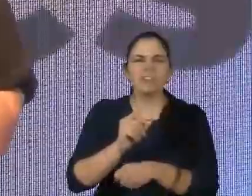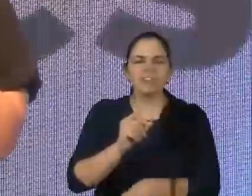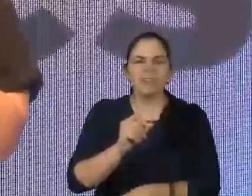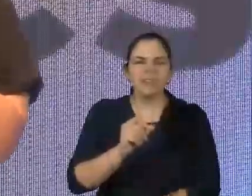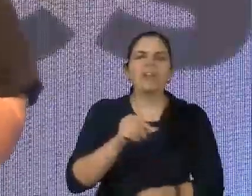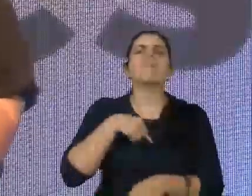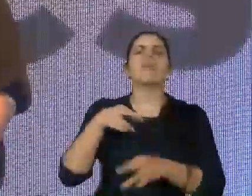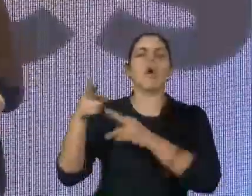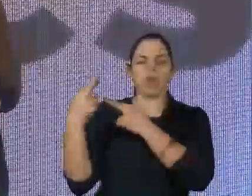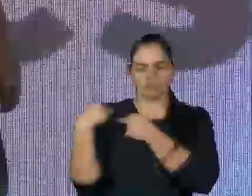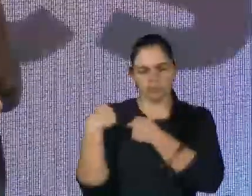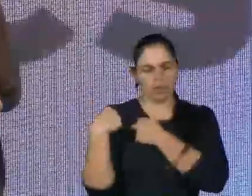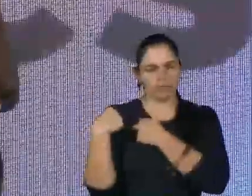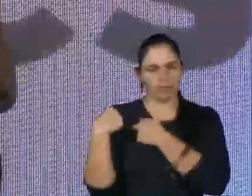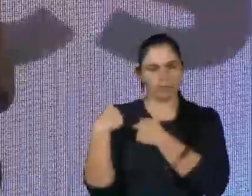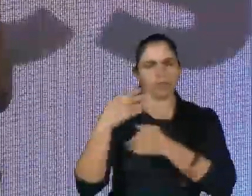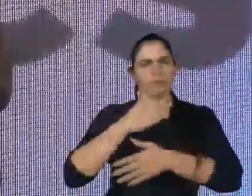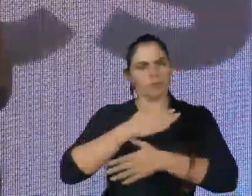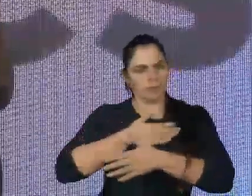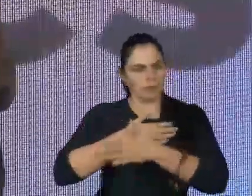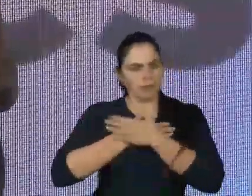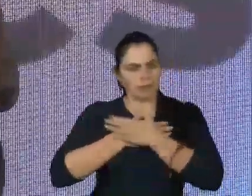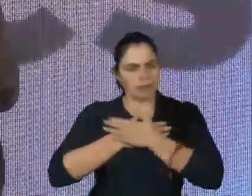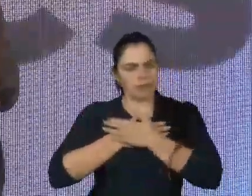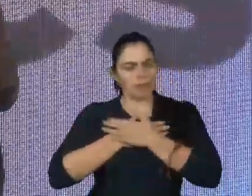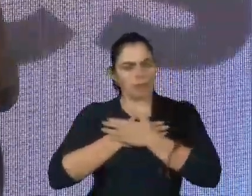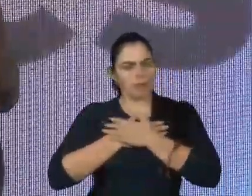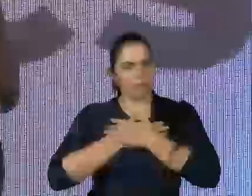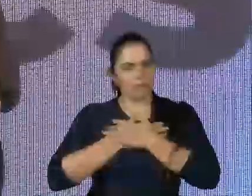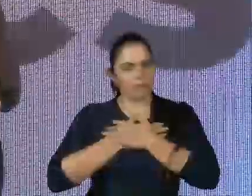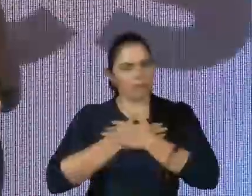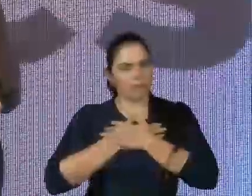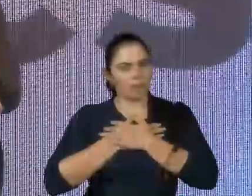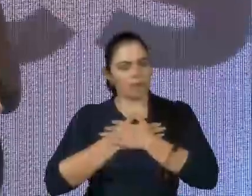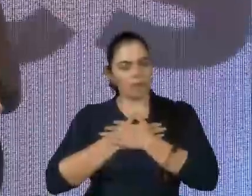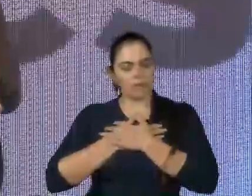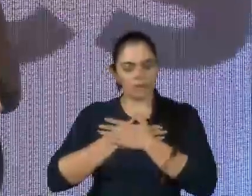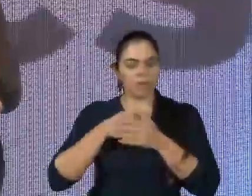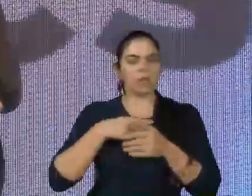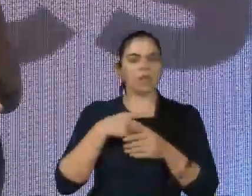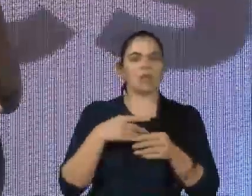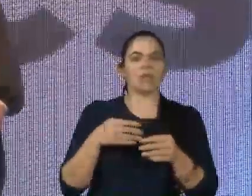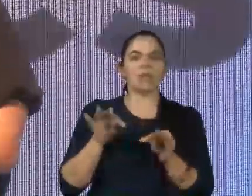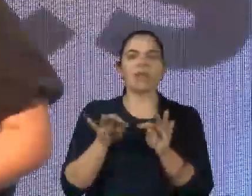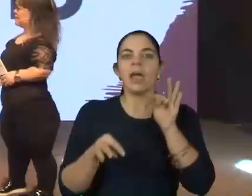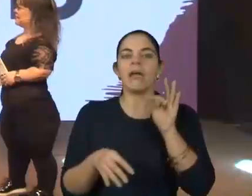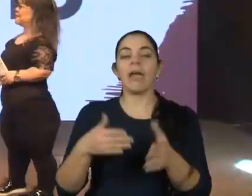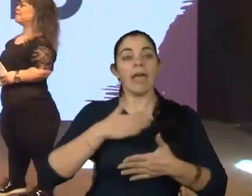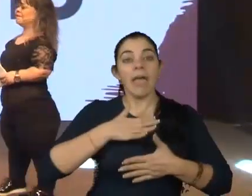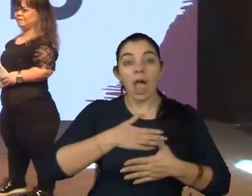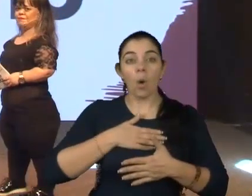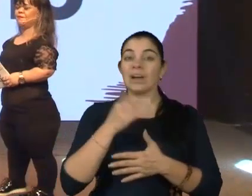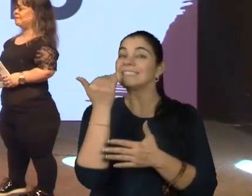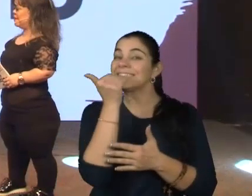que vai ser responsável por mim mesma, você é Tatiana Amato.